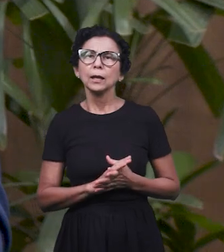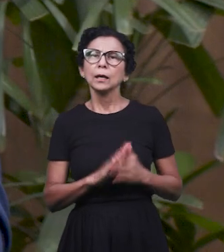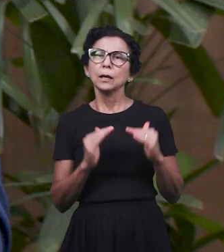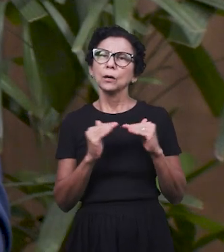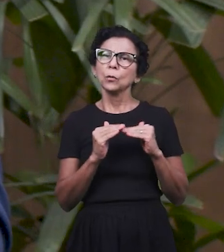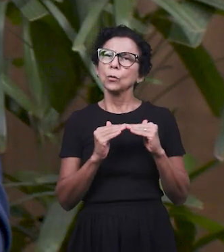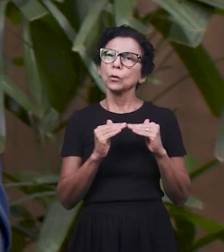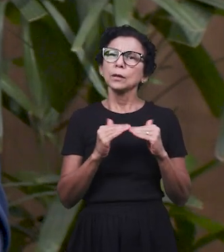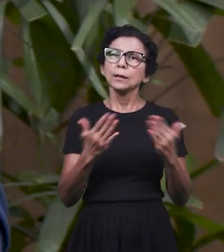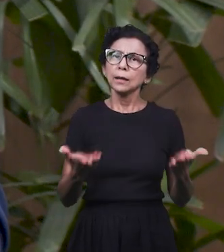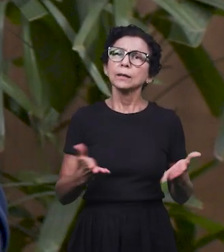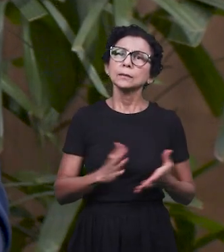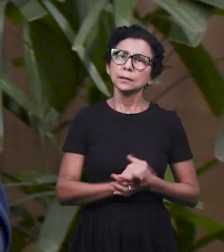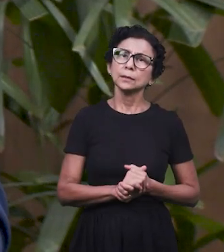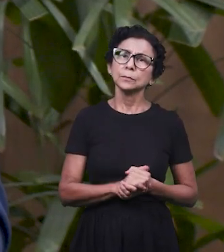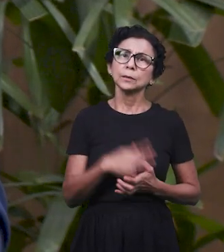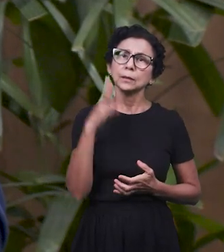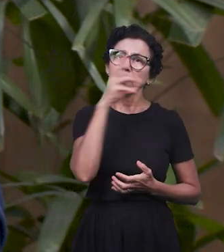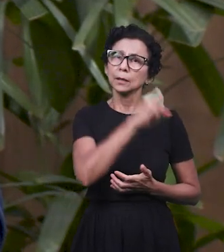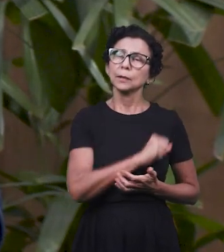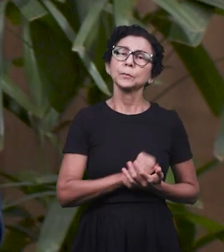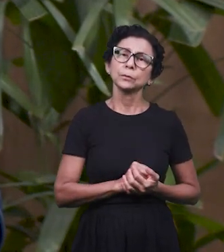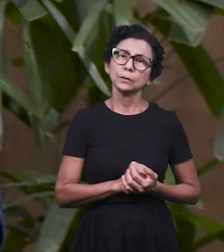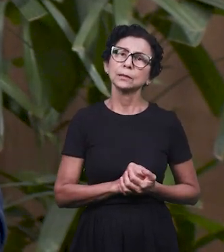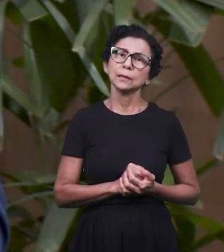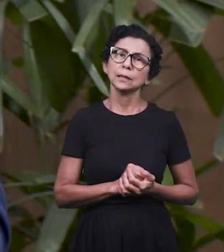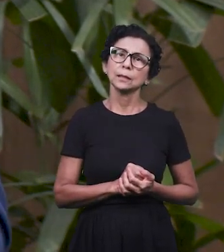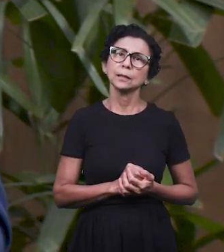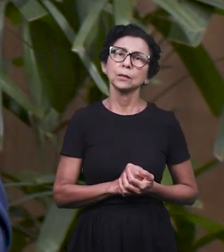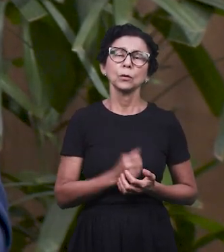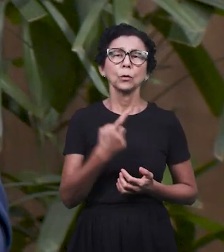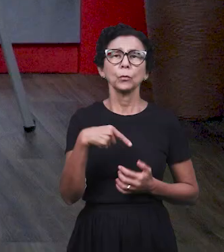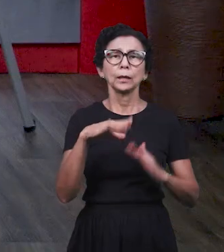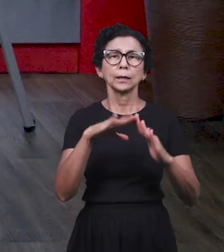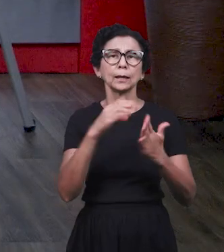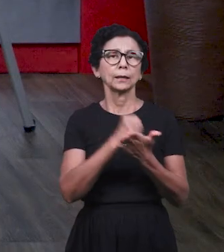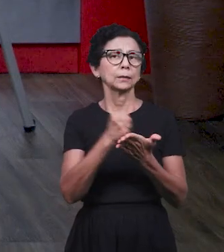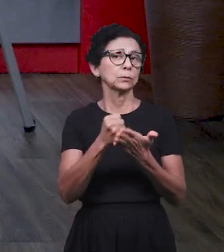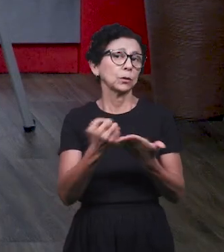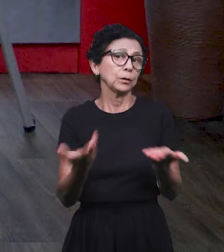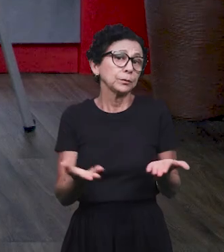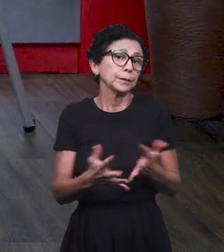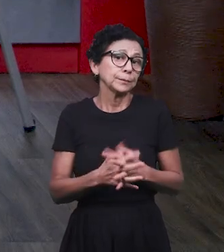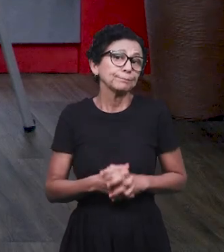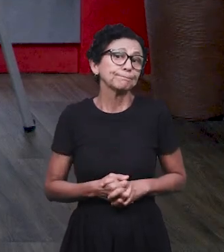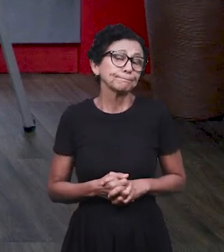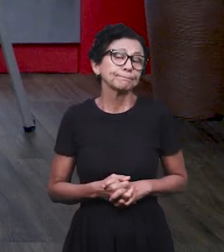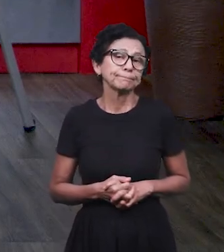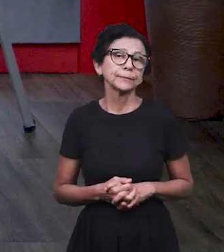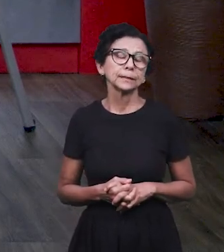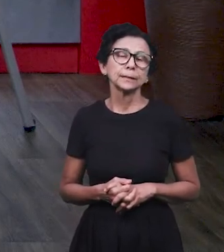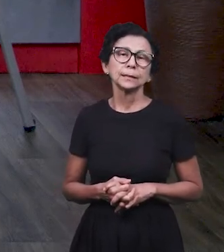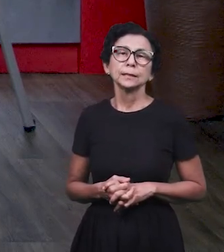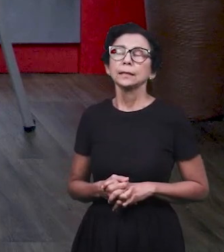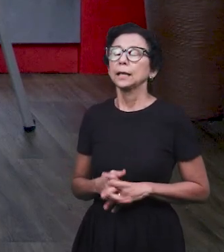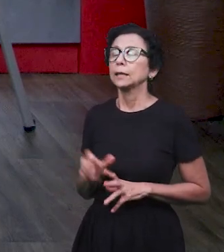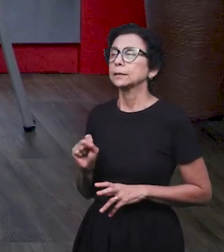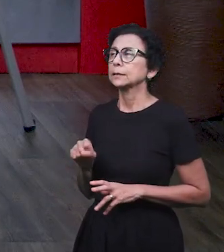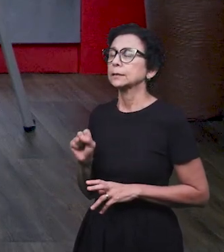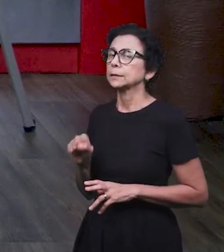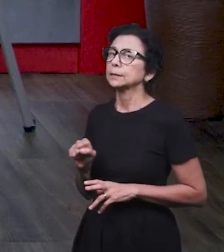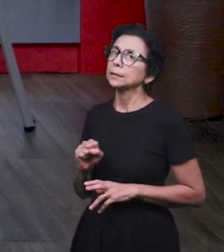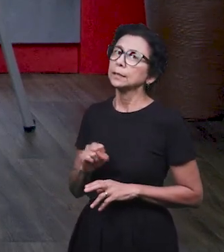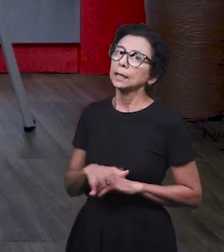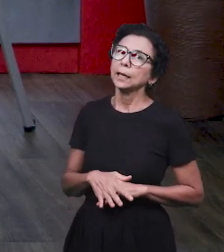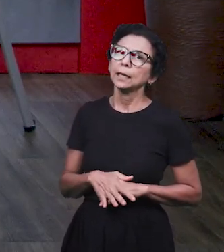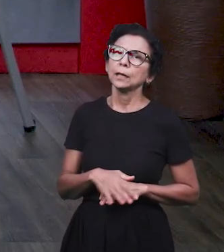processo até tramitar de forma mais rápida, né? Ou procedimento, se for no cartório, né? Procedimento extrajudicial. Não, quando há o